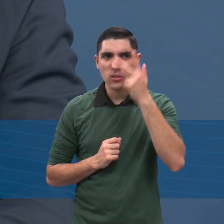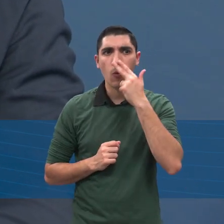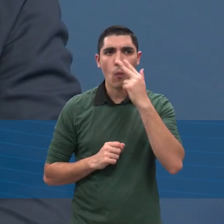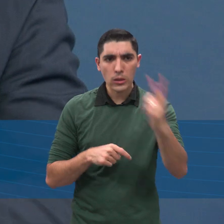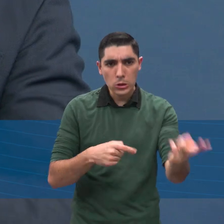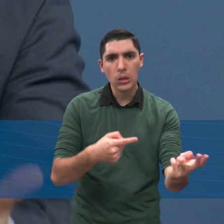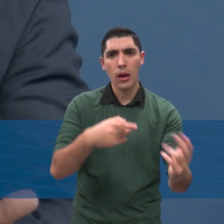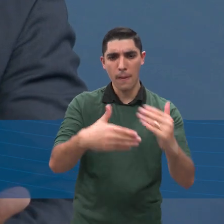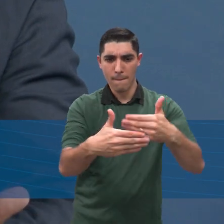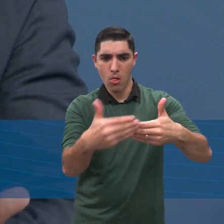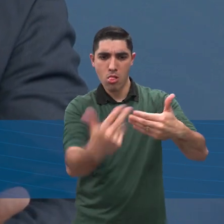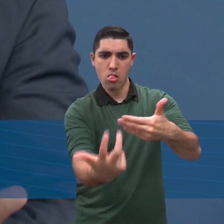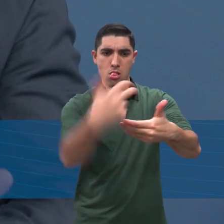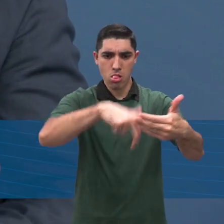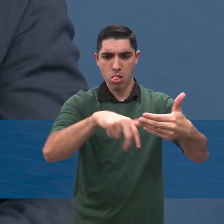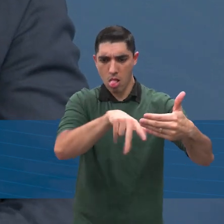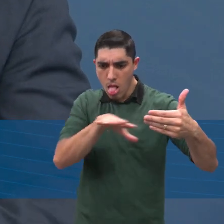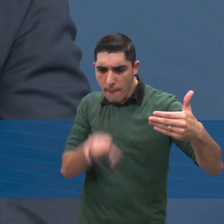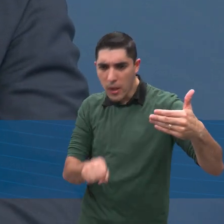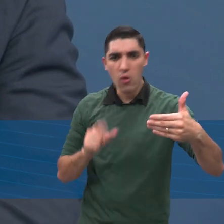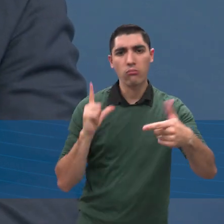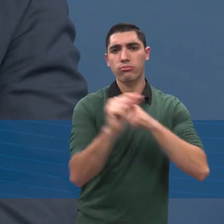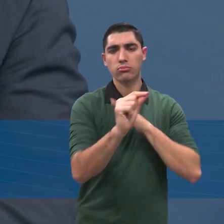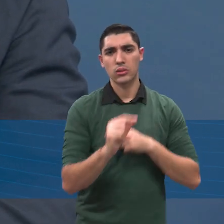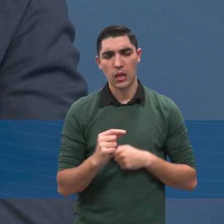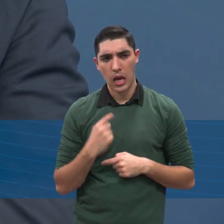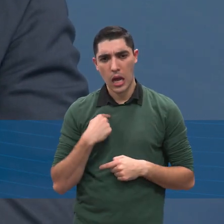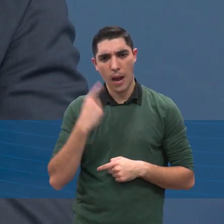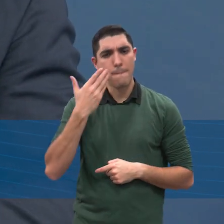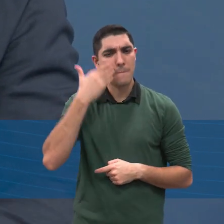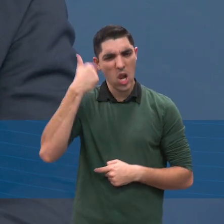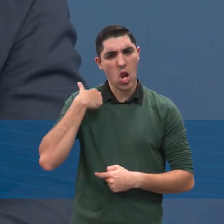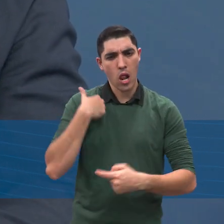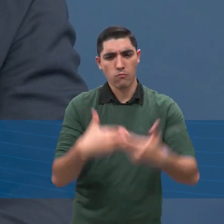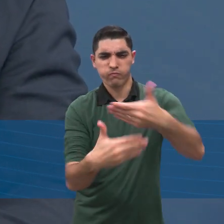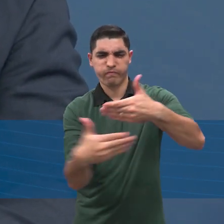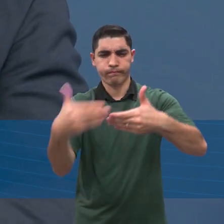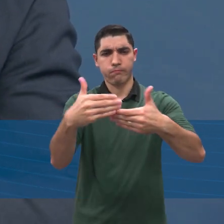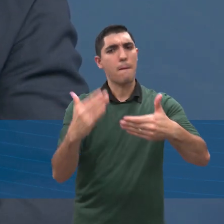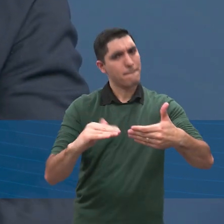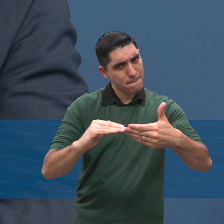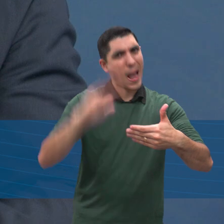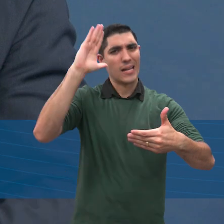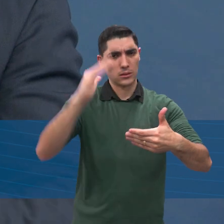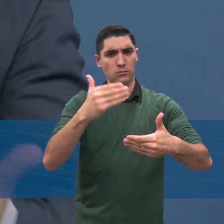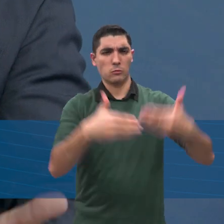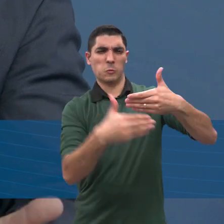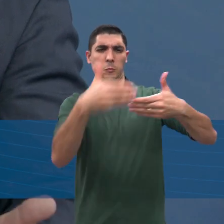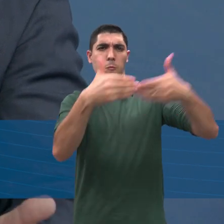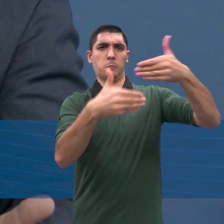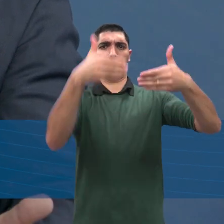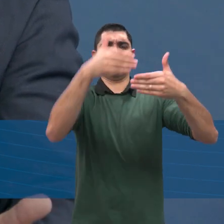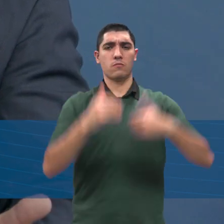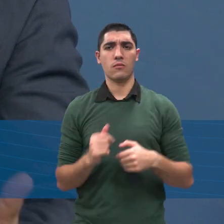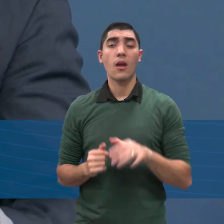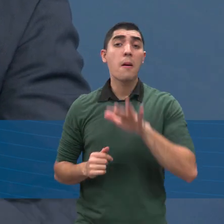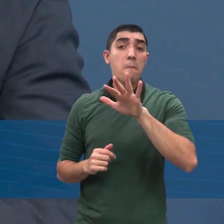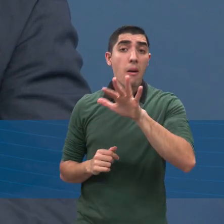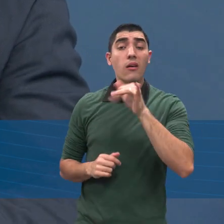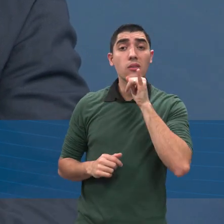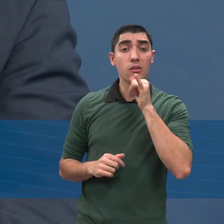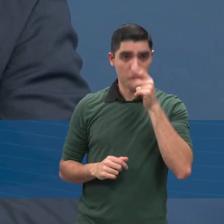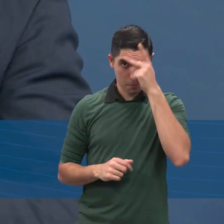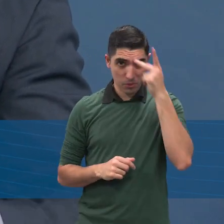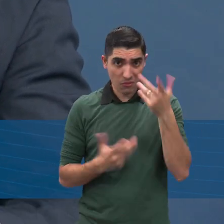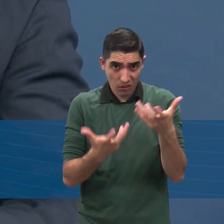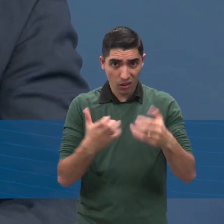muro, para ninguém entrar. Só que daí, quando a pessoa aumenta o muro, já não faz sentido ela ficar na varanda. Porque a